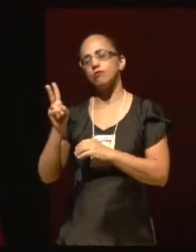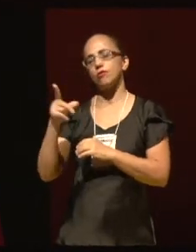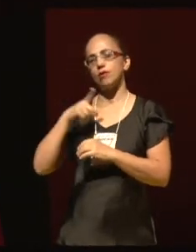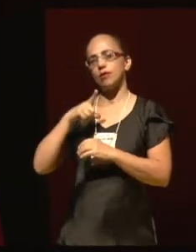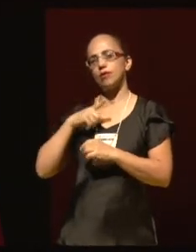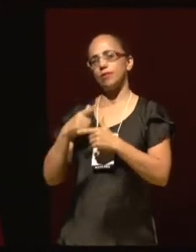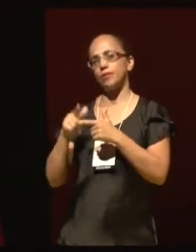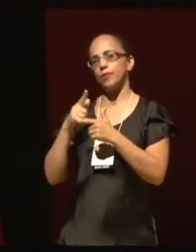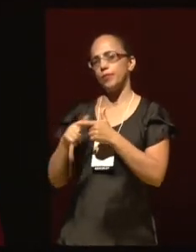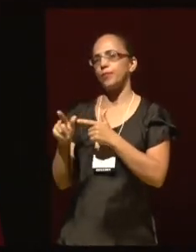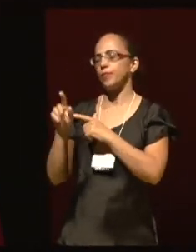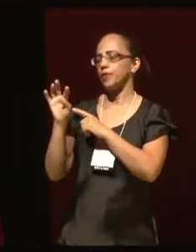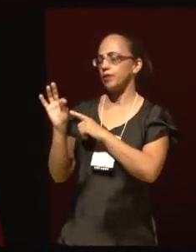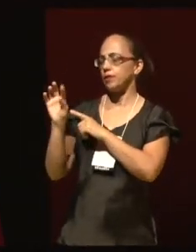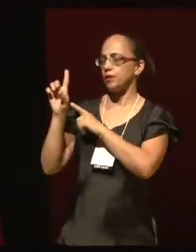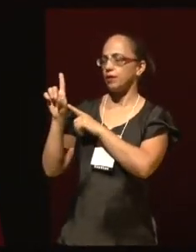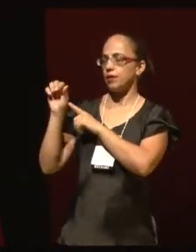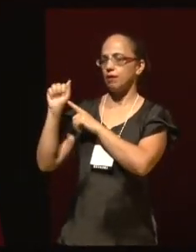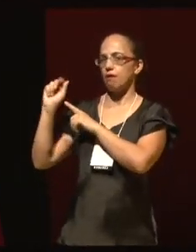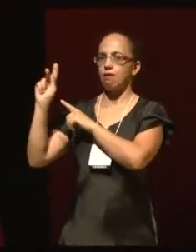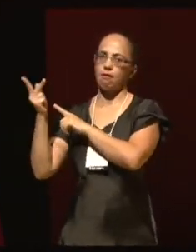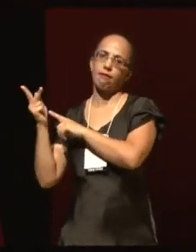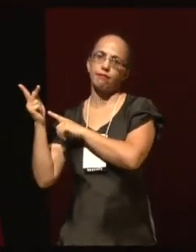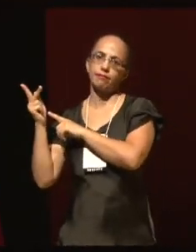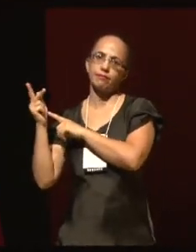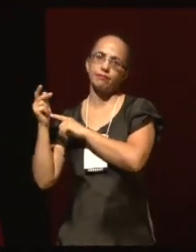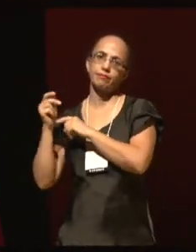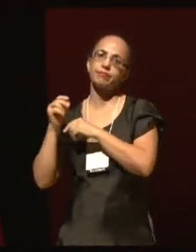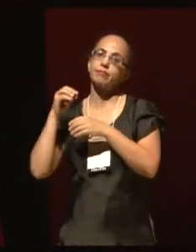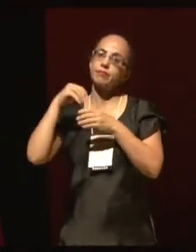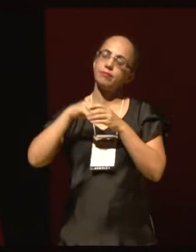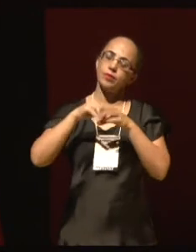Se dentro do centro espírita ou a escola